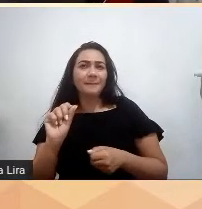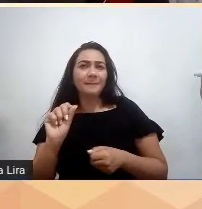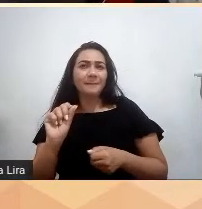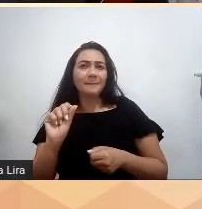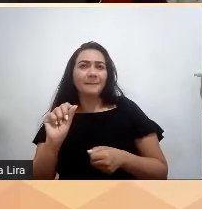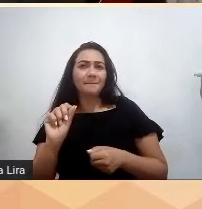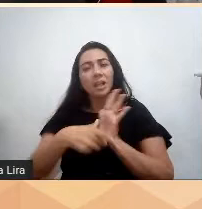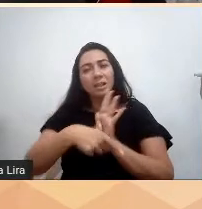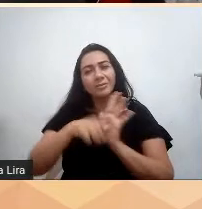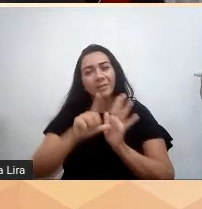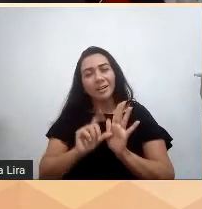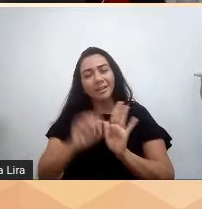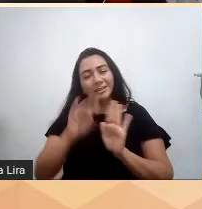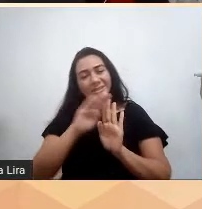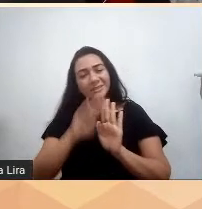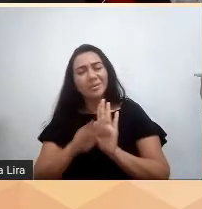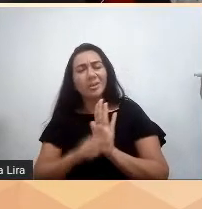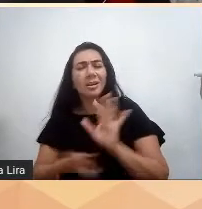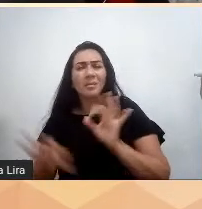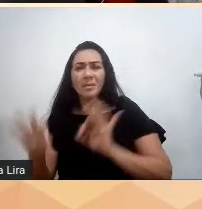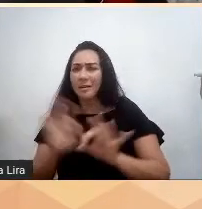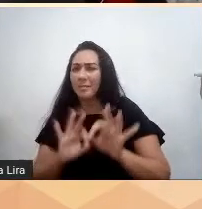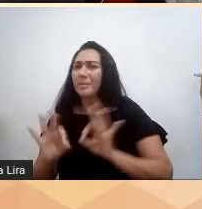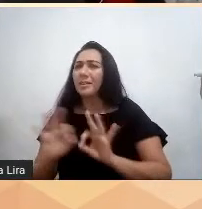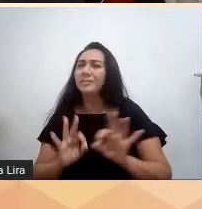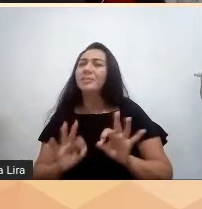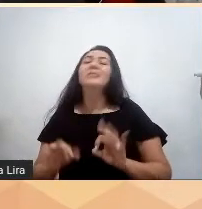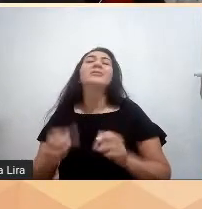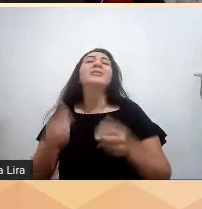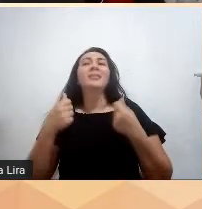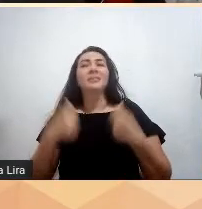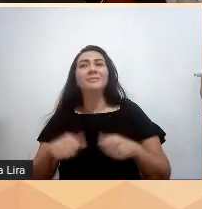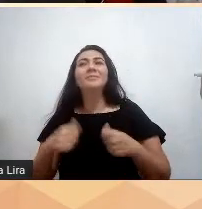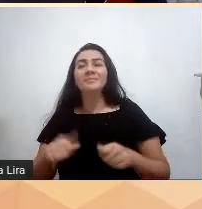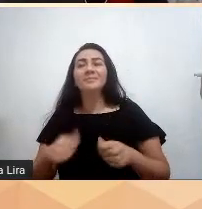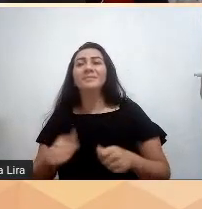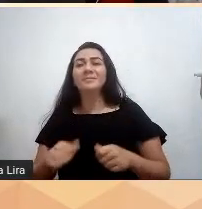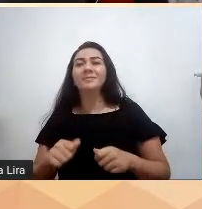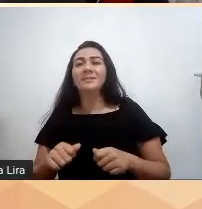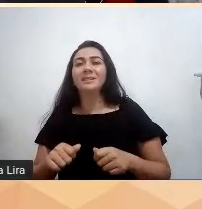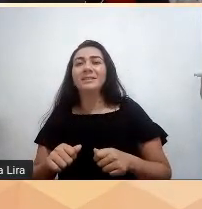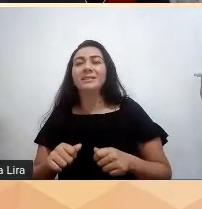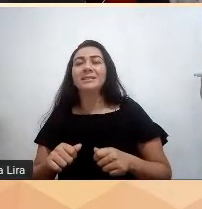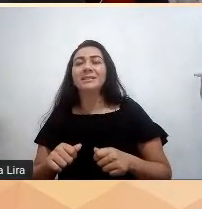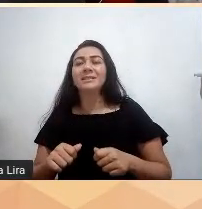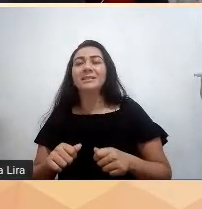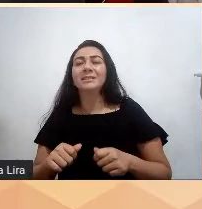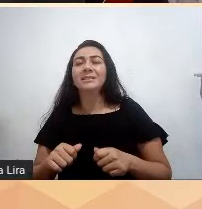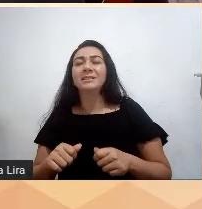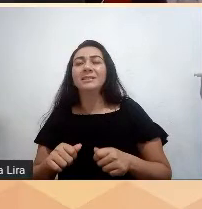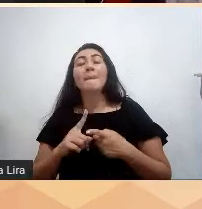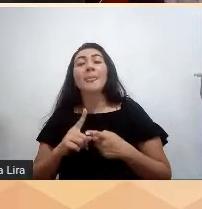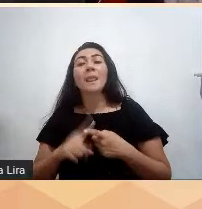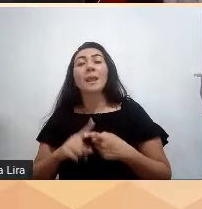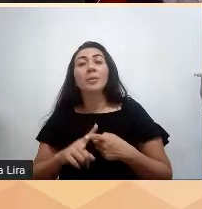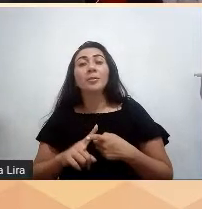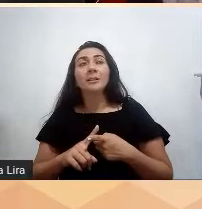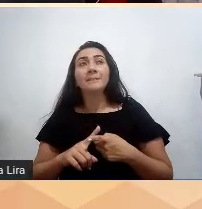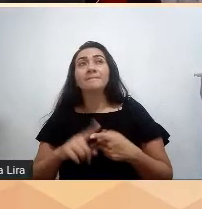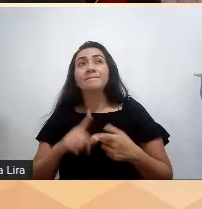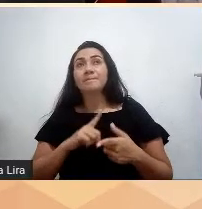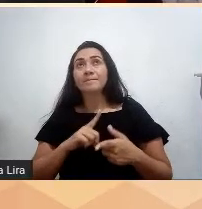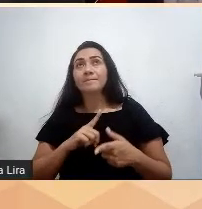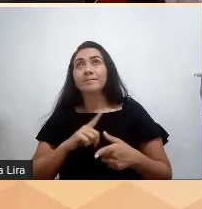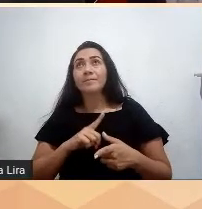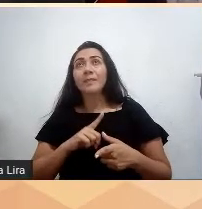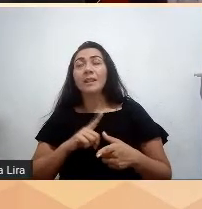eu ouvi de uma palestra muito bacana a respeito da gestão de projetos para editais até. Era uma